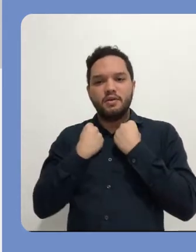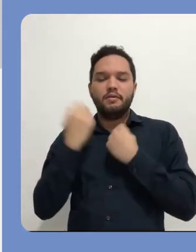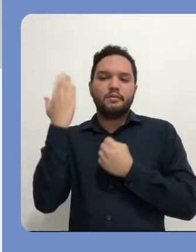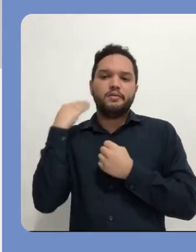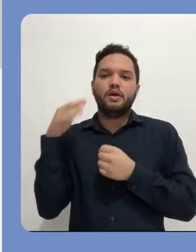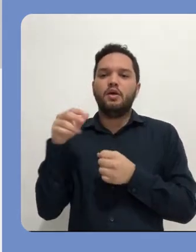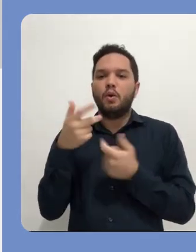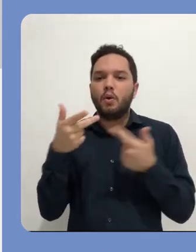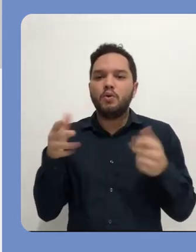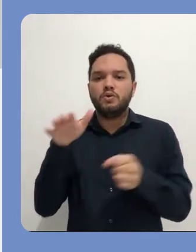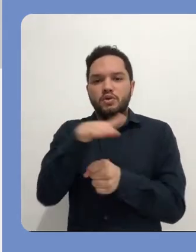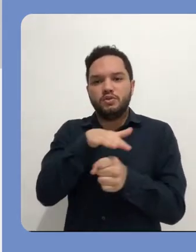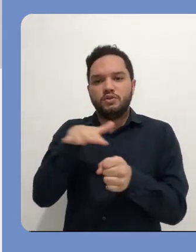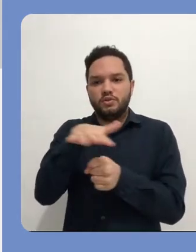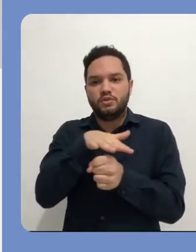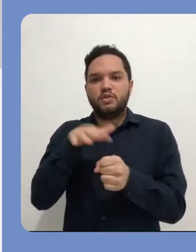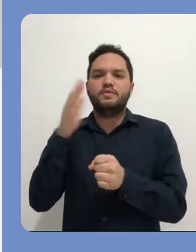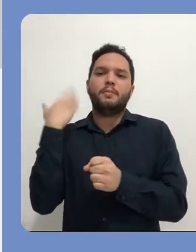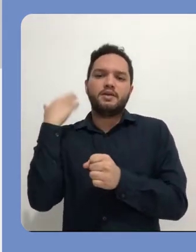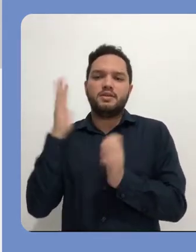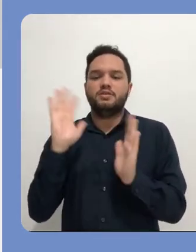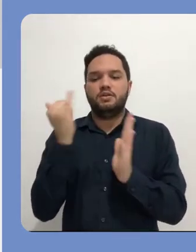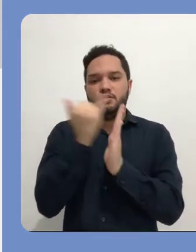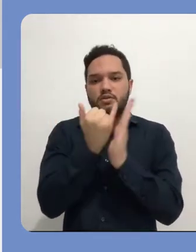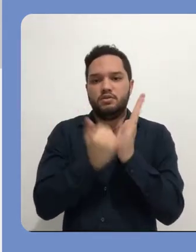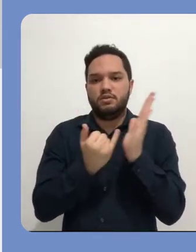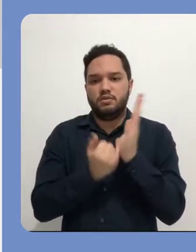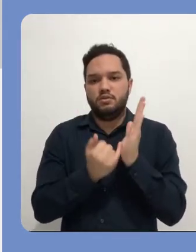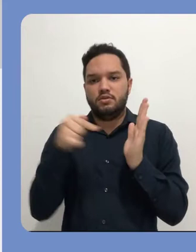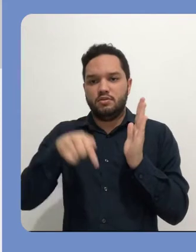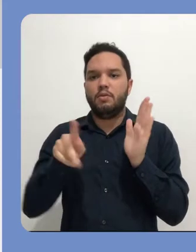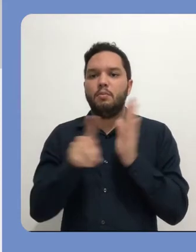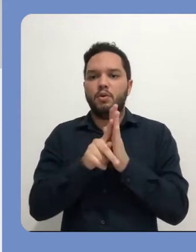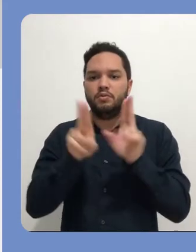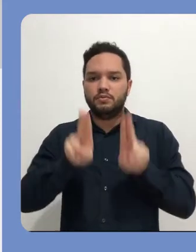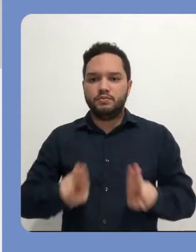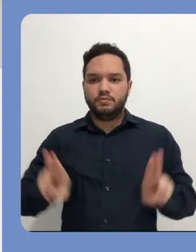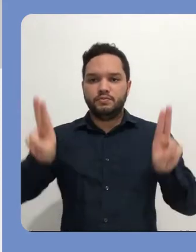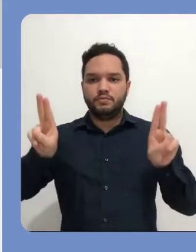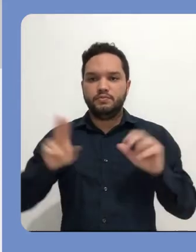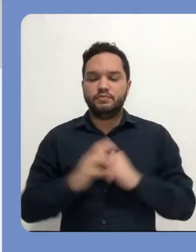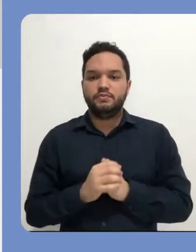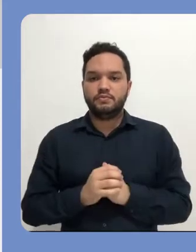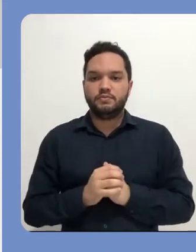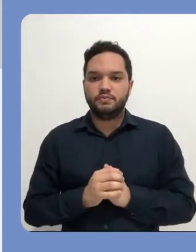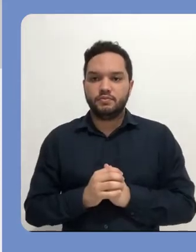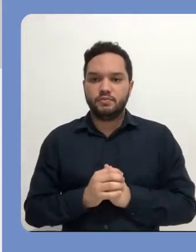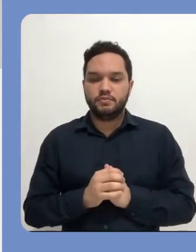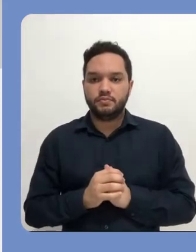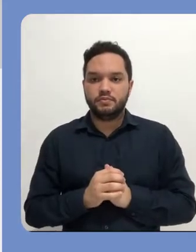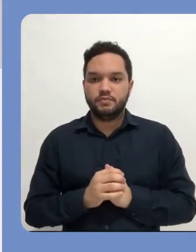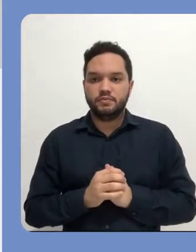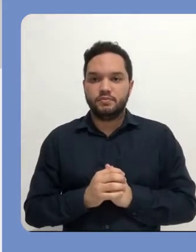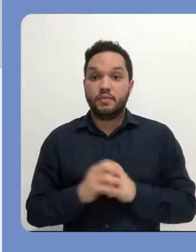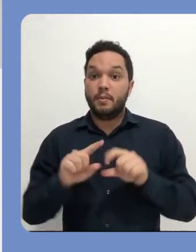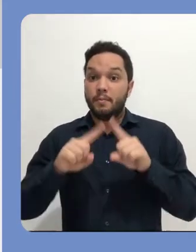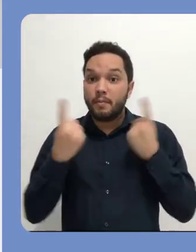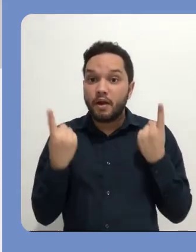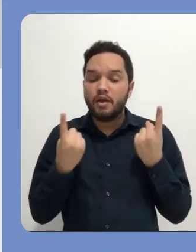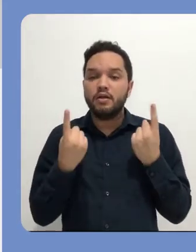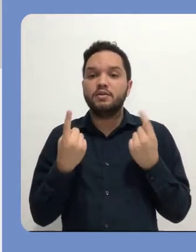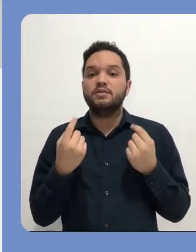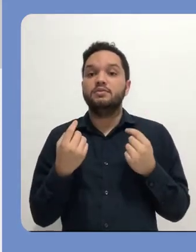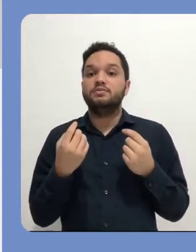que você recebeu das atividades que você tenha se inscrito utilizando o sistema de inscrição da